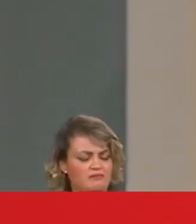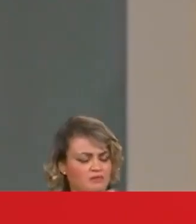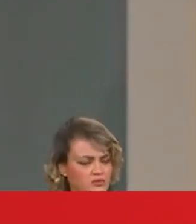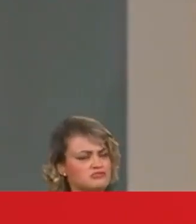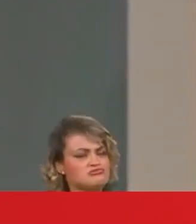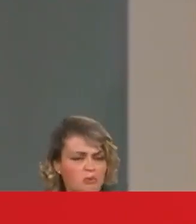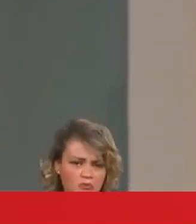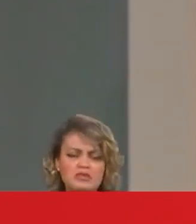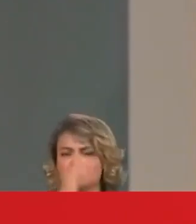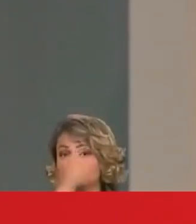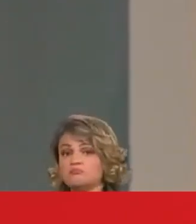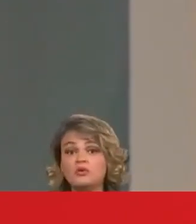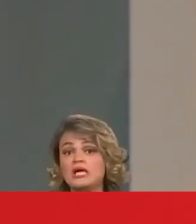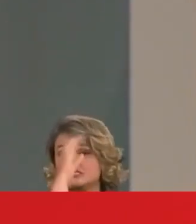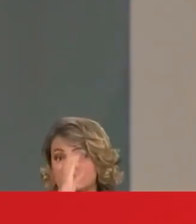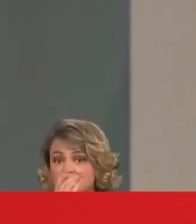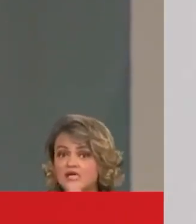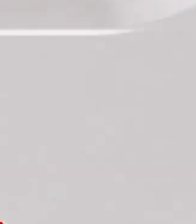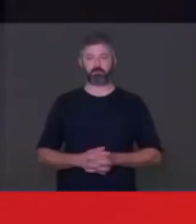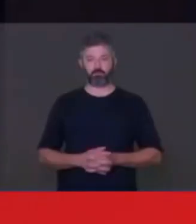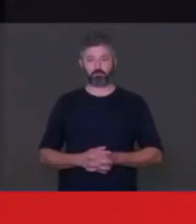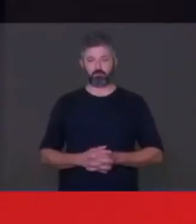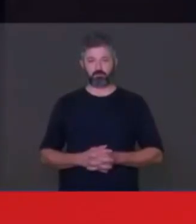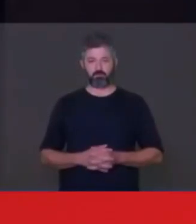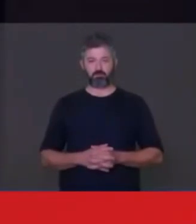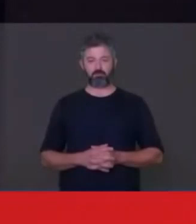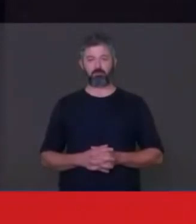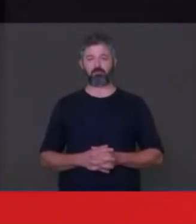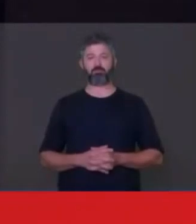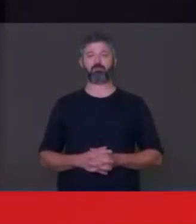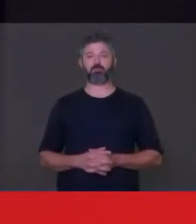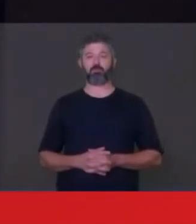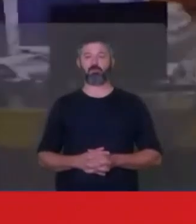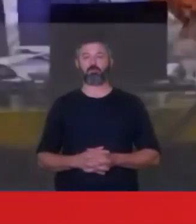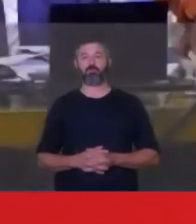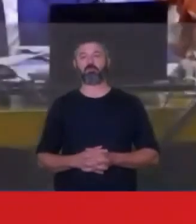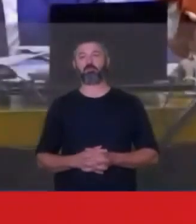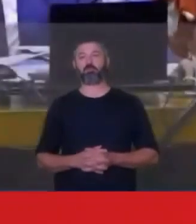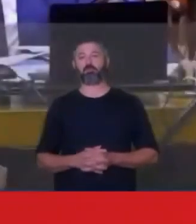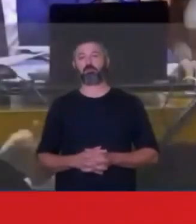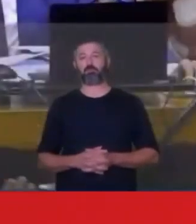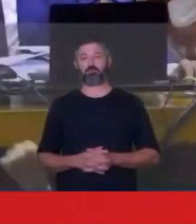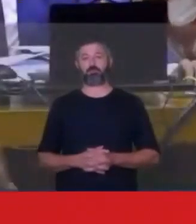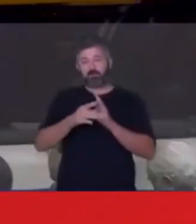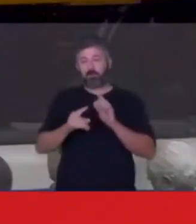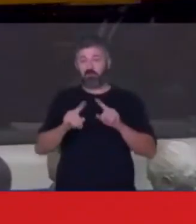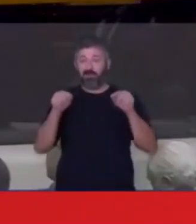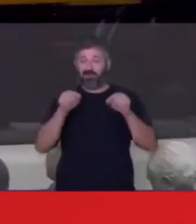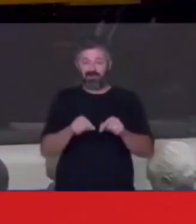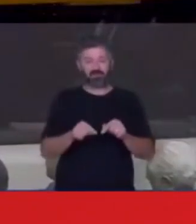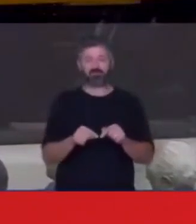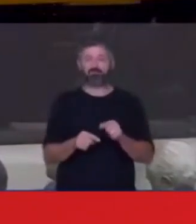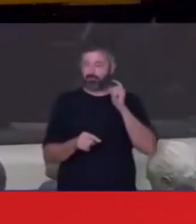preocupação com o desejo do Centrão em comandar a pasta. Bolsonaro sinaliza para Tarcísio que PL está disposto a discutir reforma